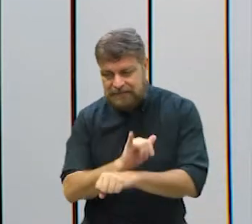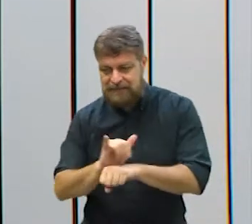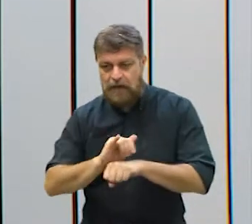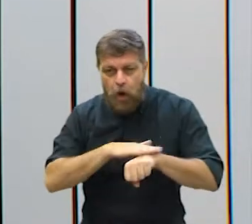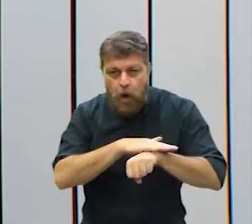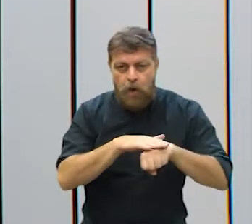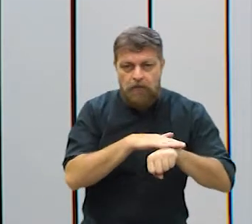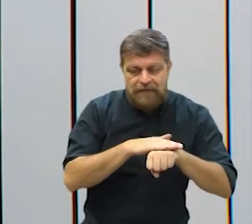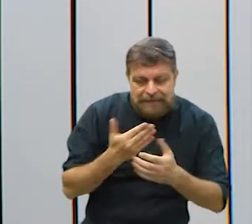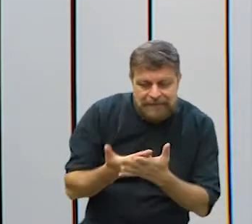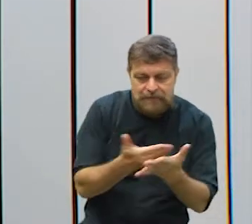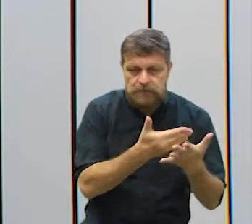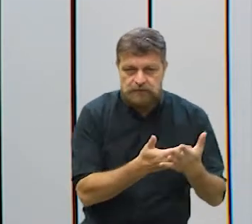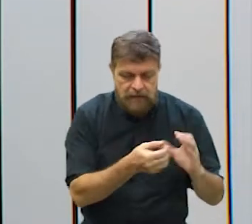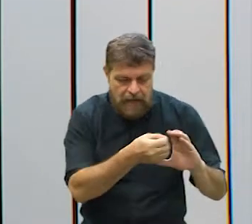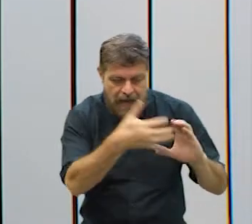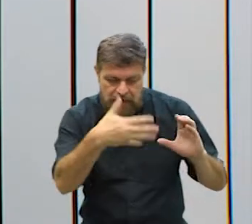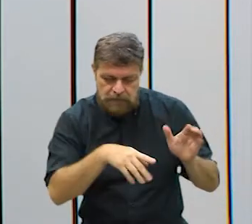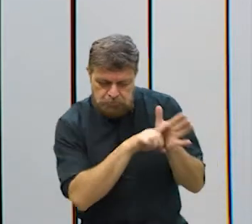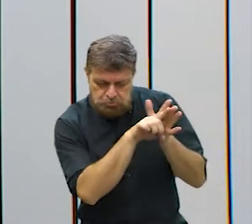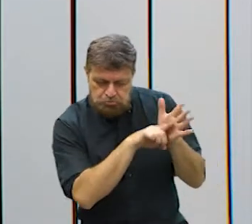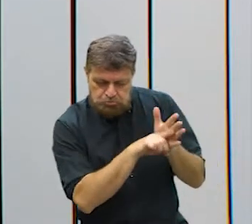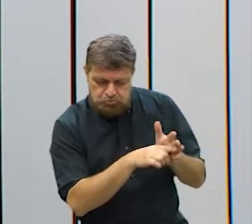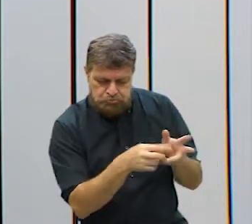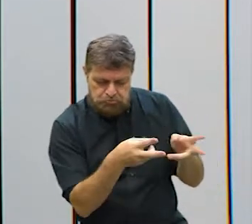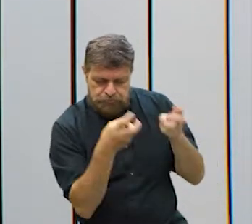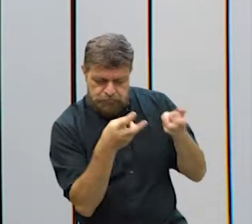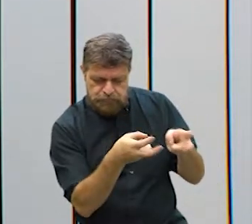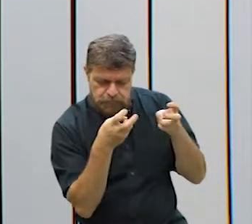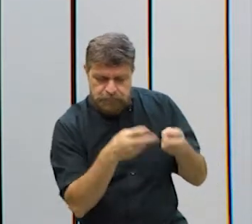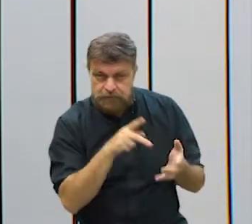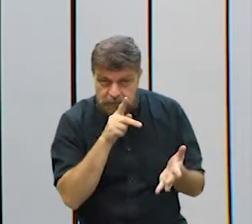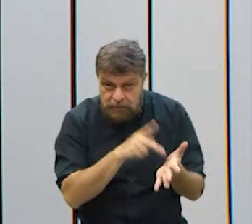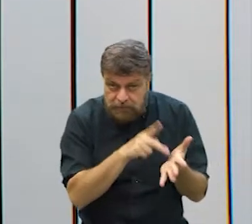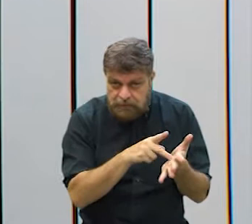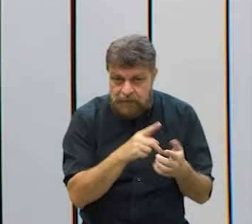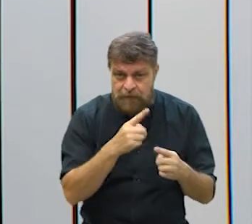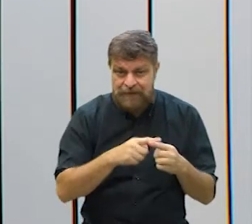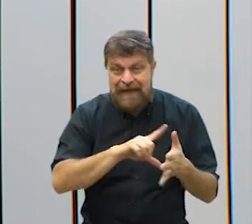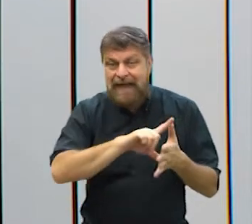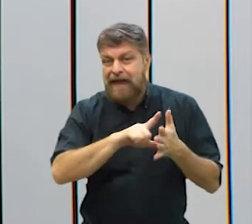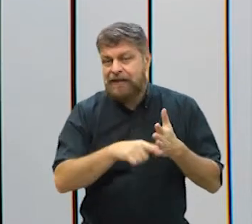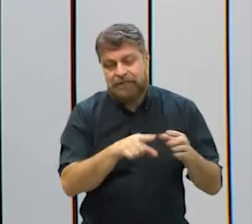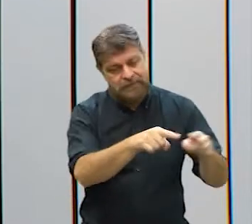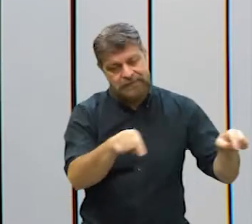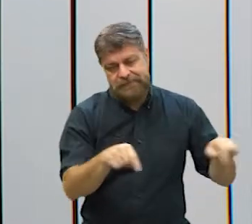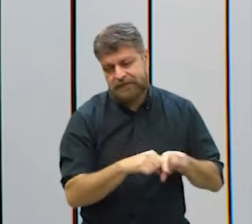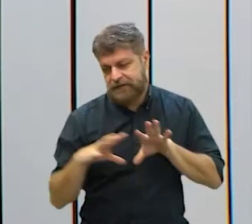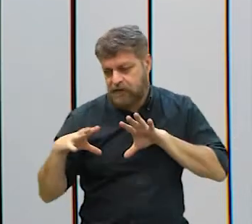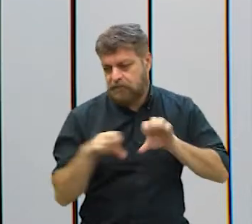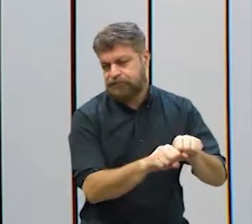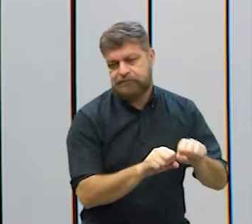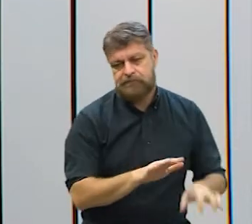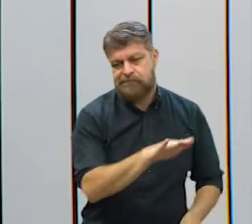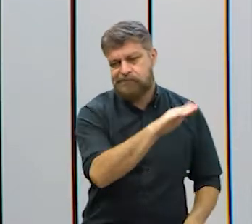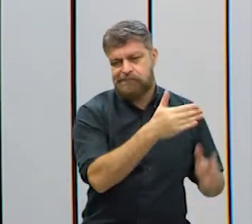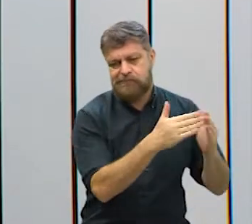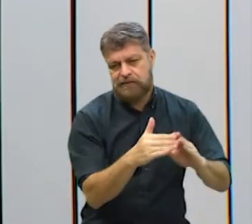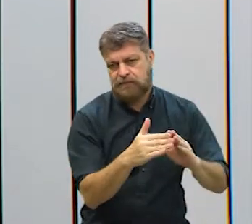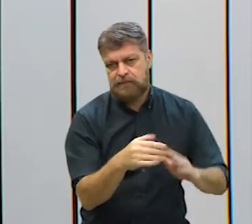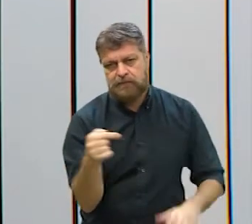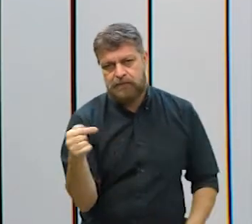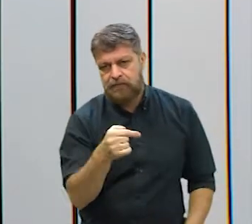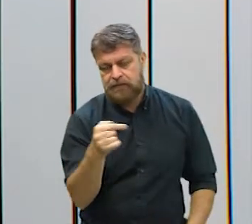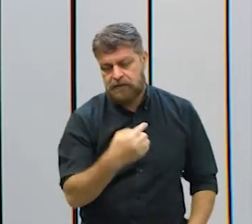equilíbrio, tem que estar em conversa, estudar a característica e ver o que realmente é. Porque uma vez ocupado esses espaços, aí é